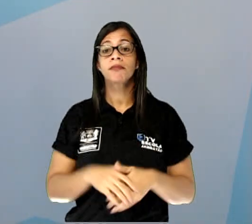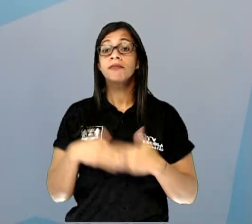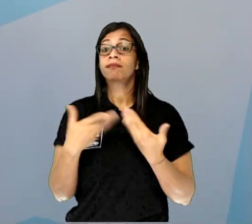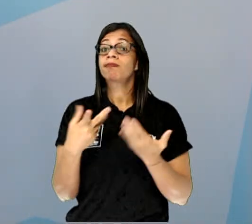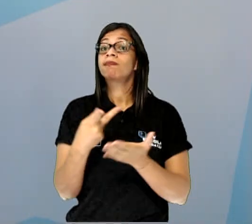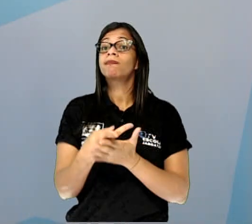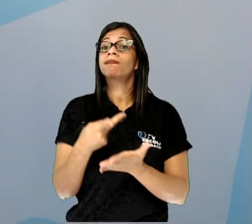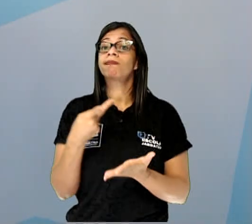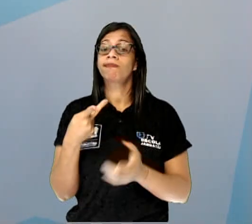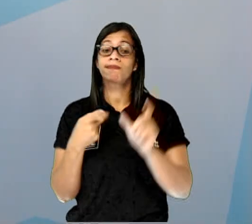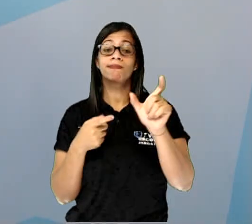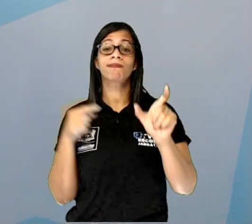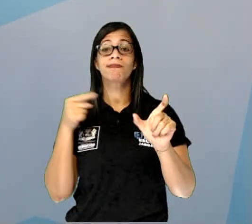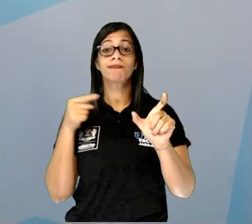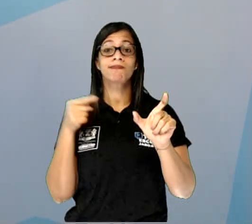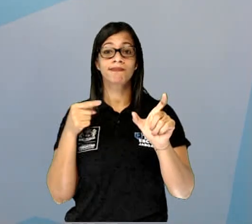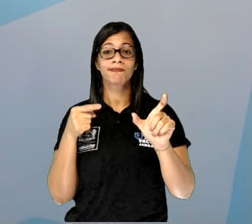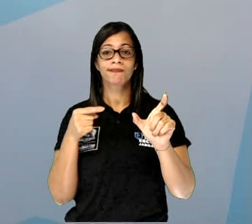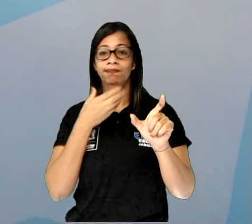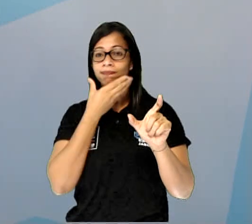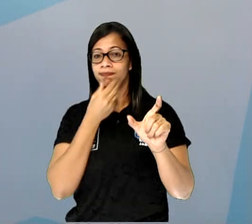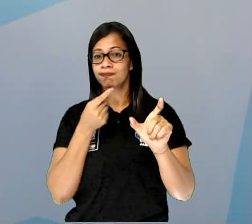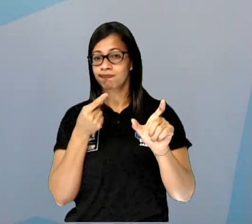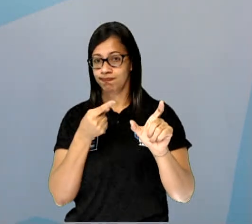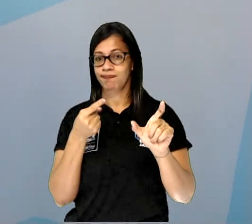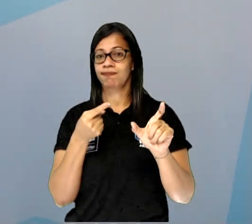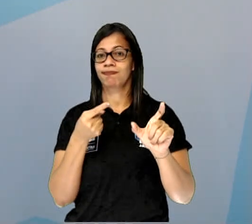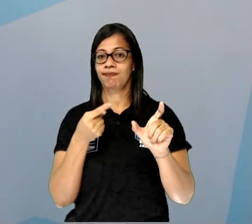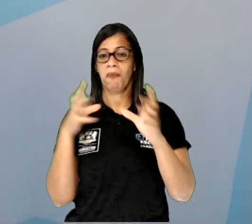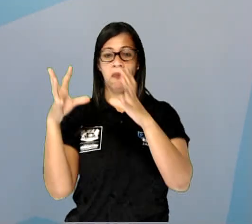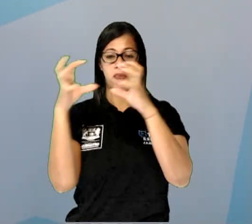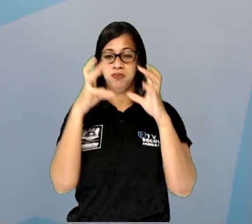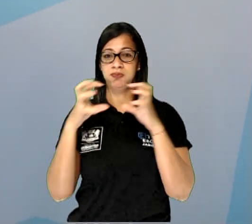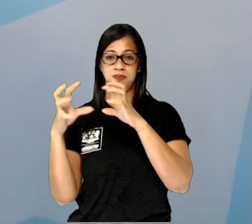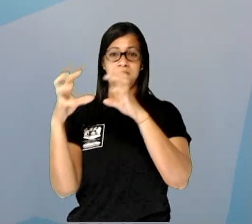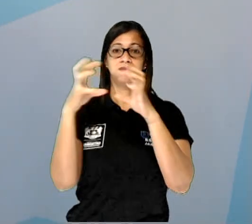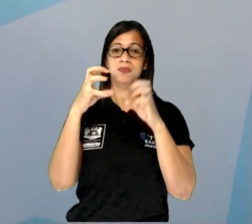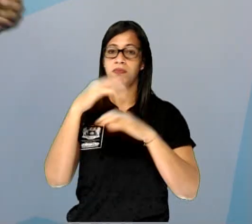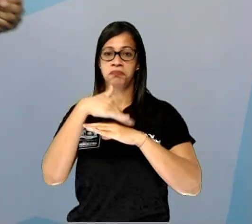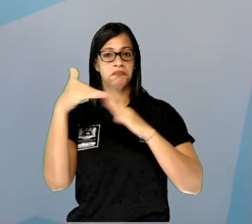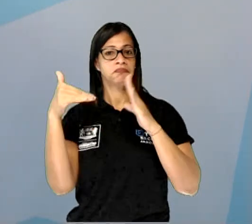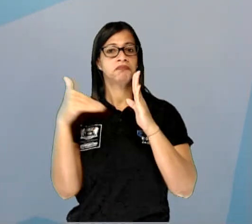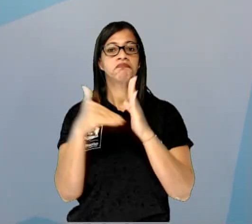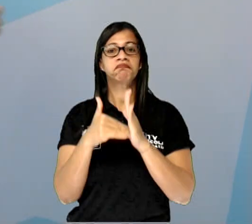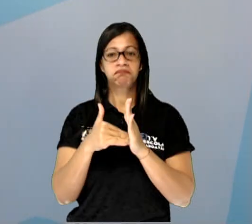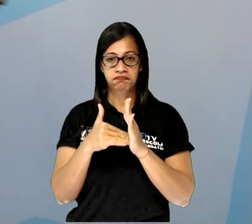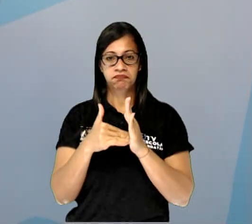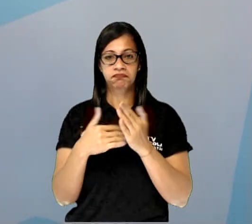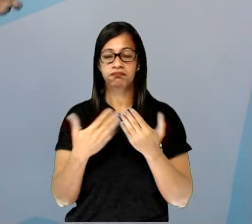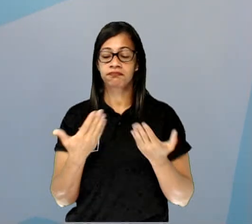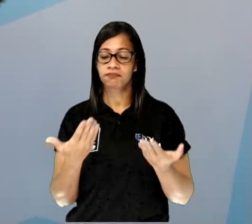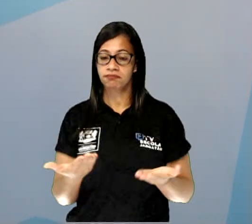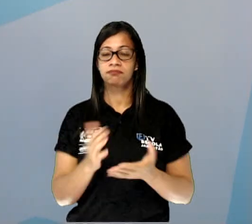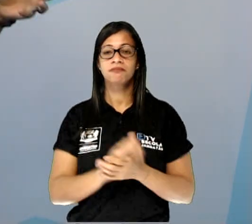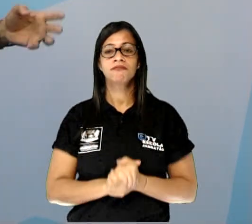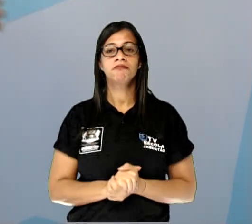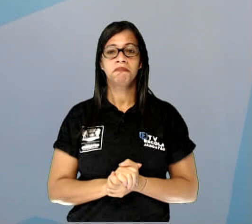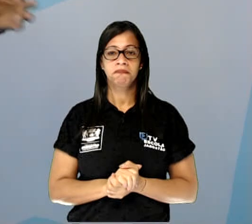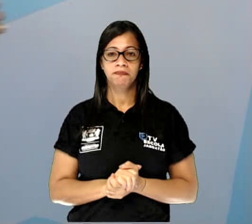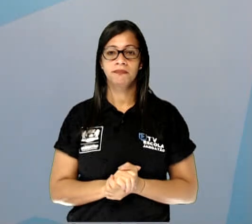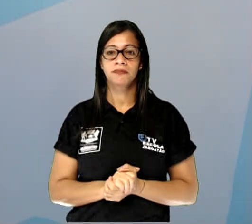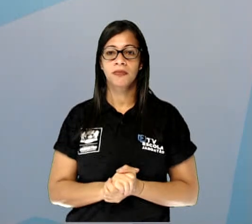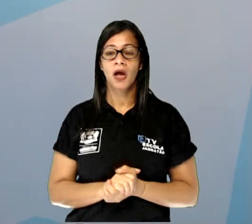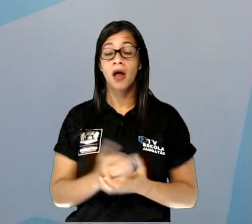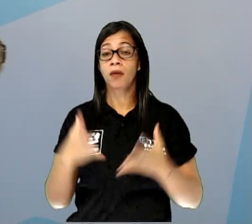fazer? Implicar. Como os holandeses tinham negócios no Brasil, aliado de Portugal, os holandeses